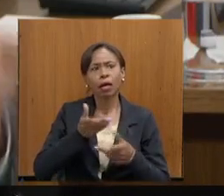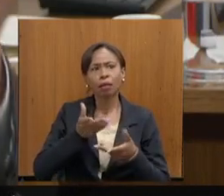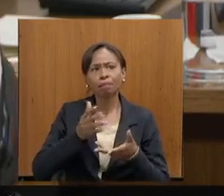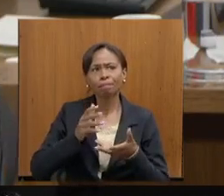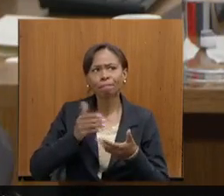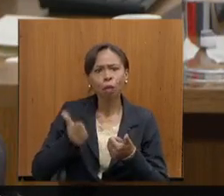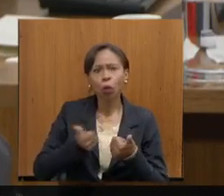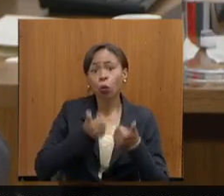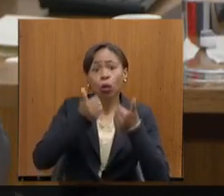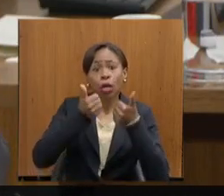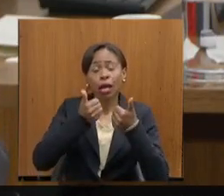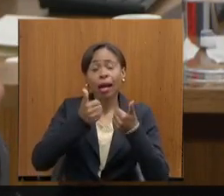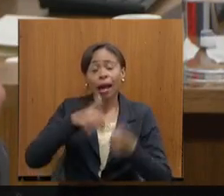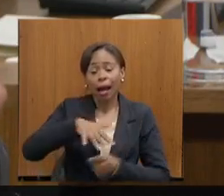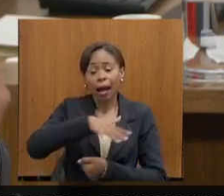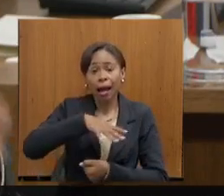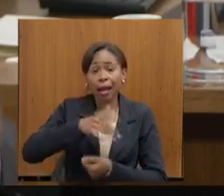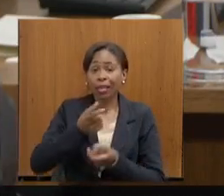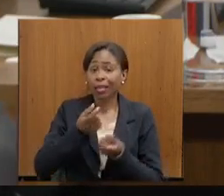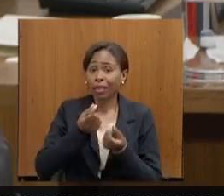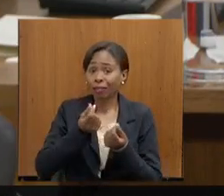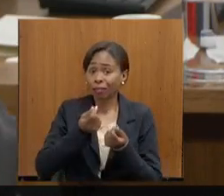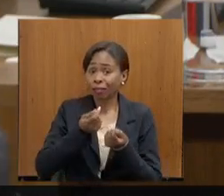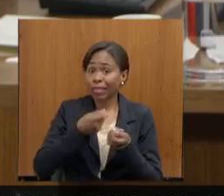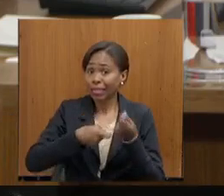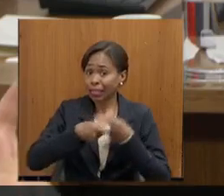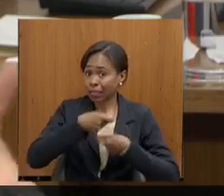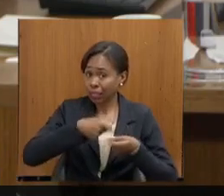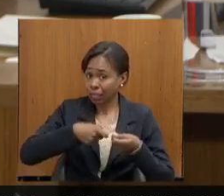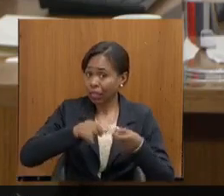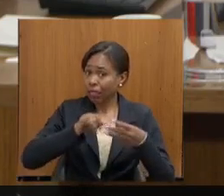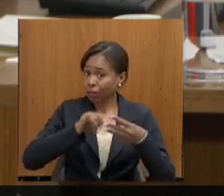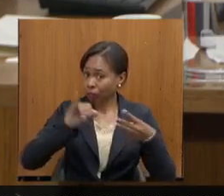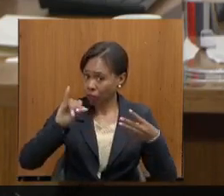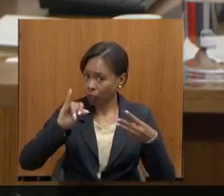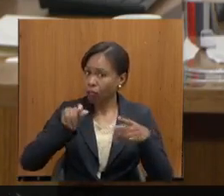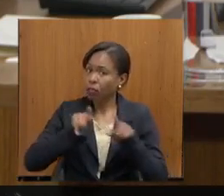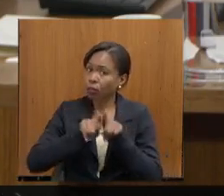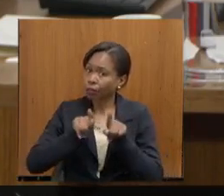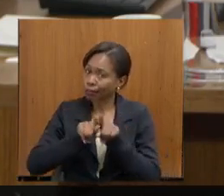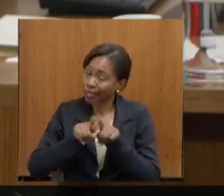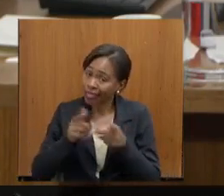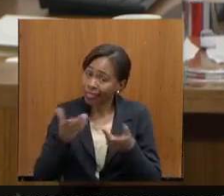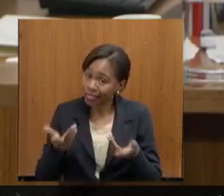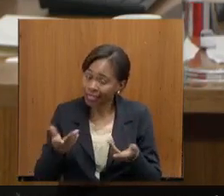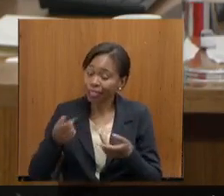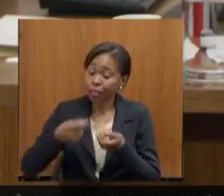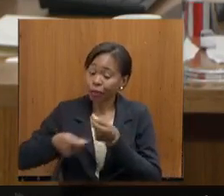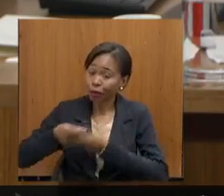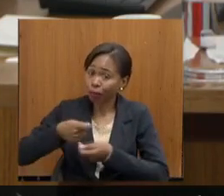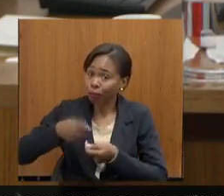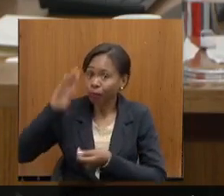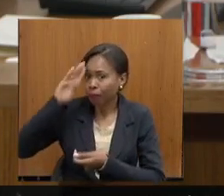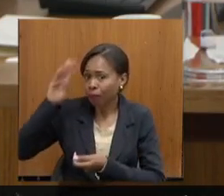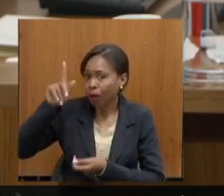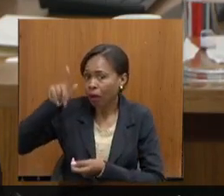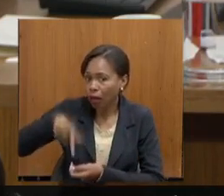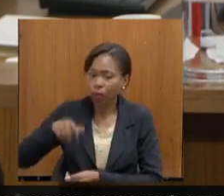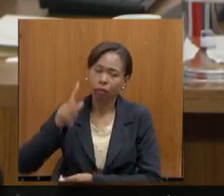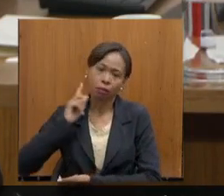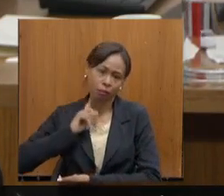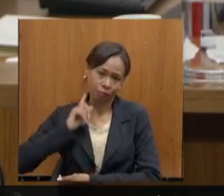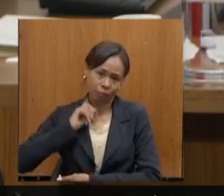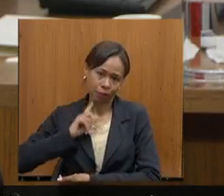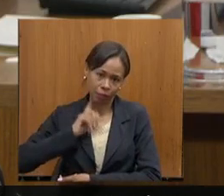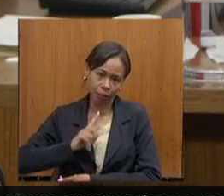EA Concentração da Cemig no seu negócio principal que minas né e efetivamente creio que estamos